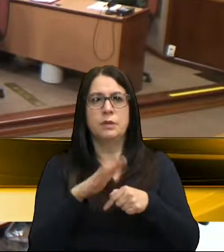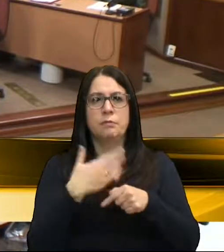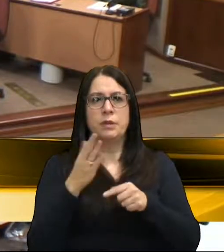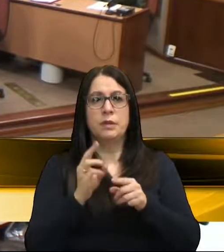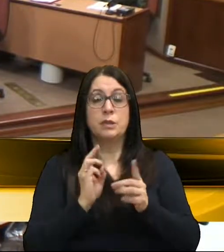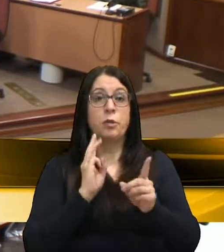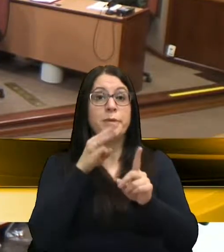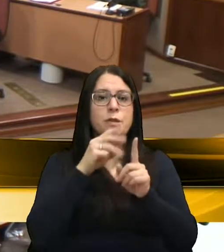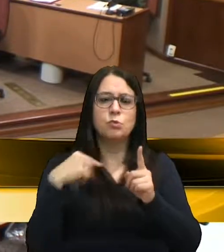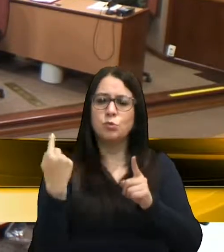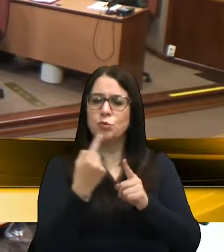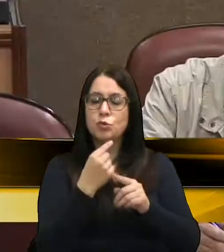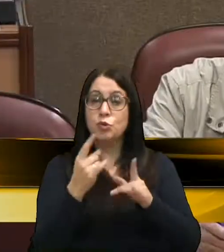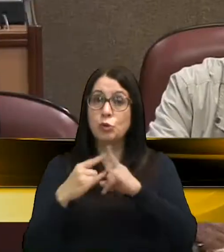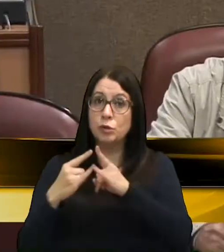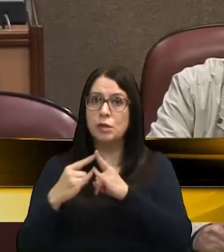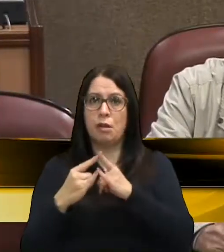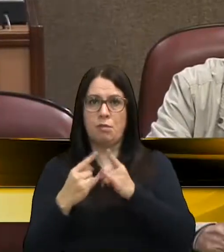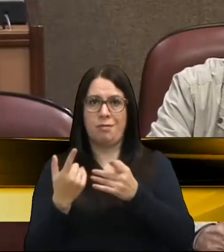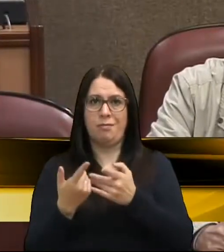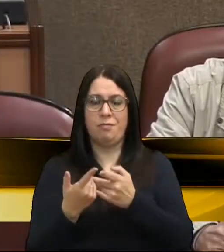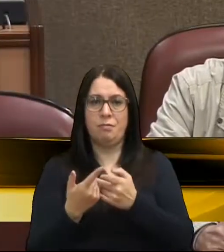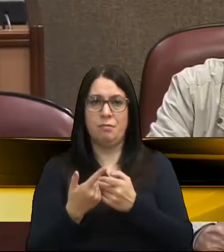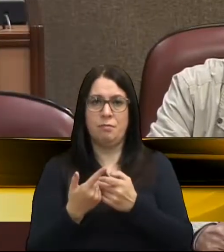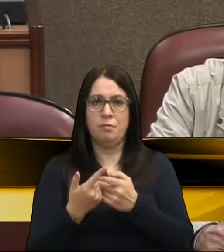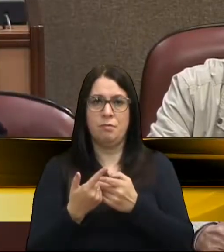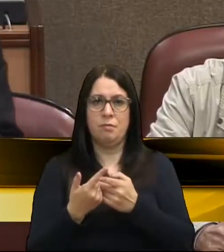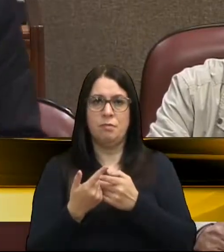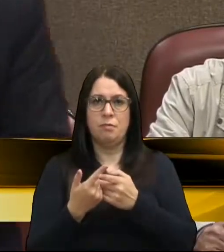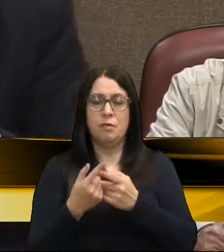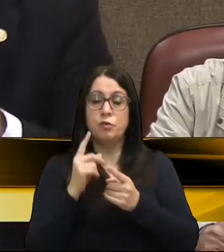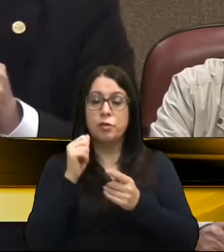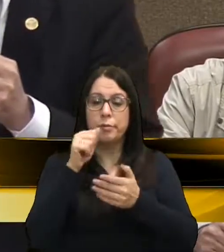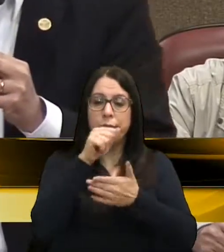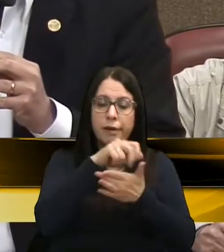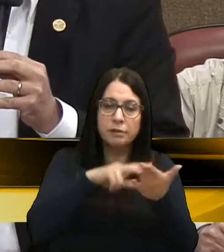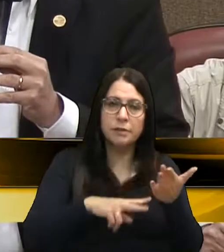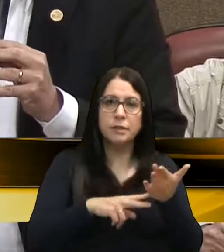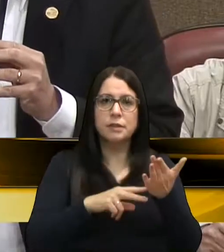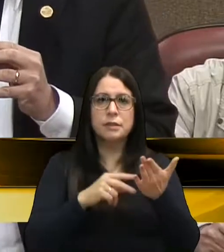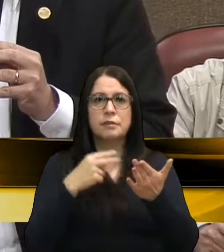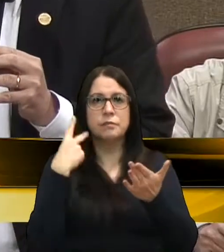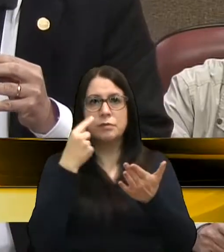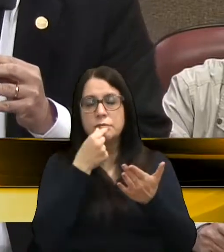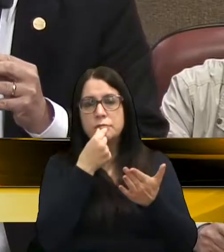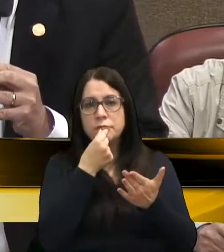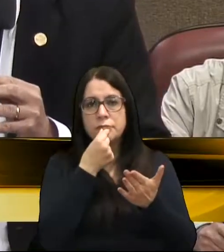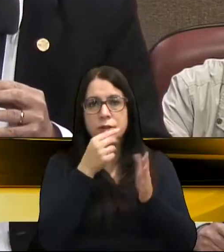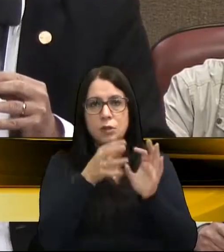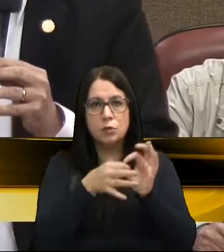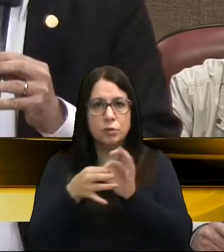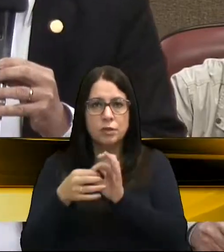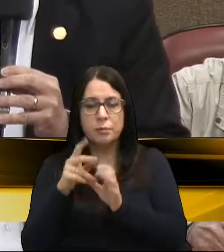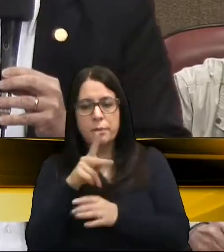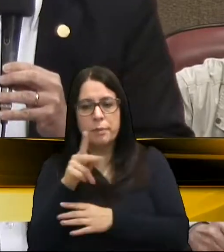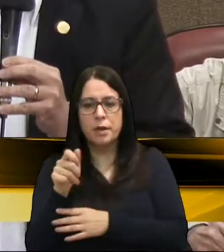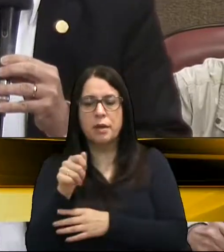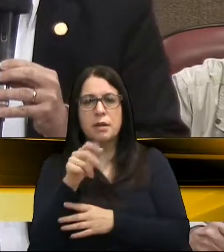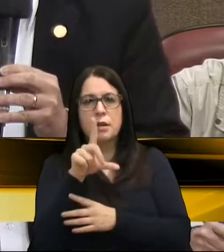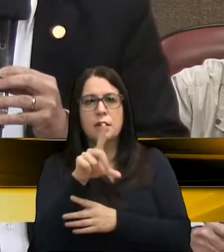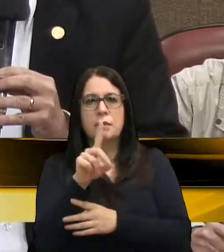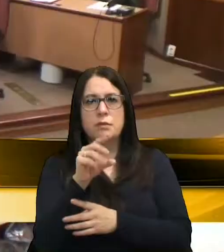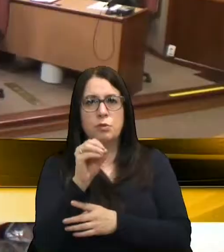missão institucional de pura e simplesmente analisar, vereador Beltrão, o contexto do PPA, da LDO e